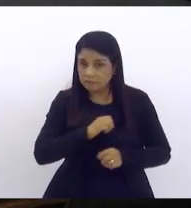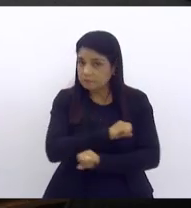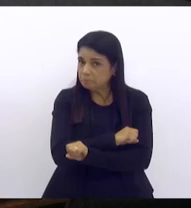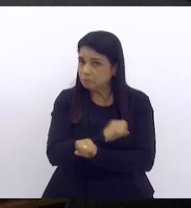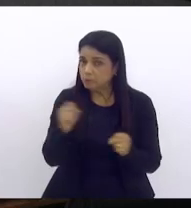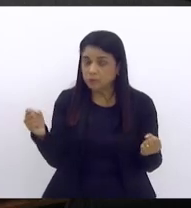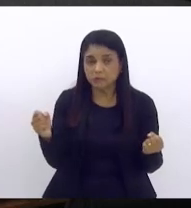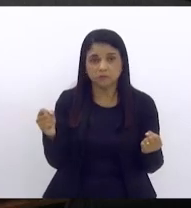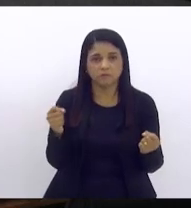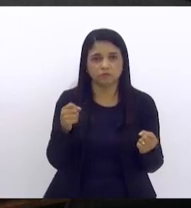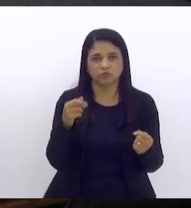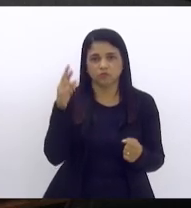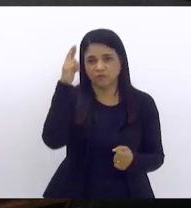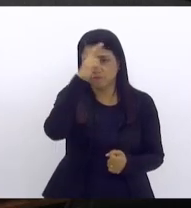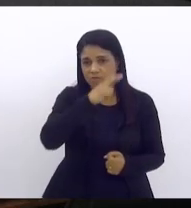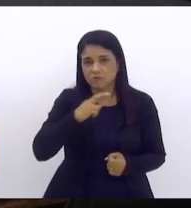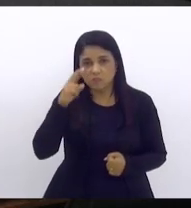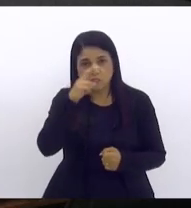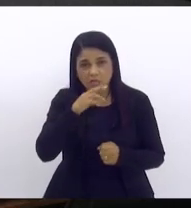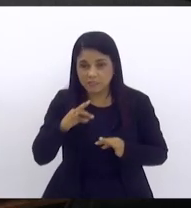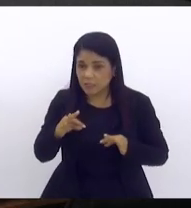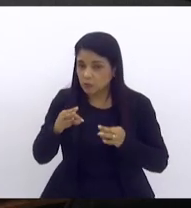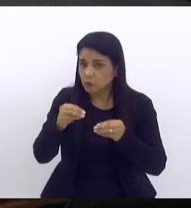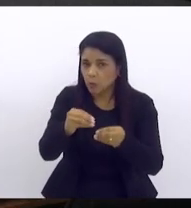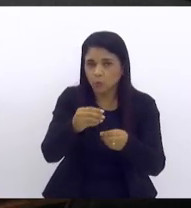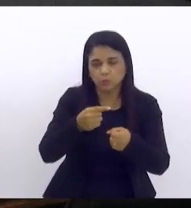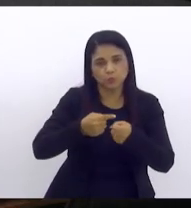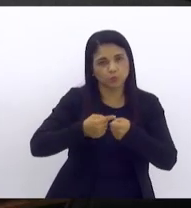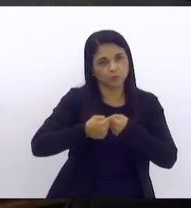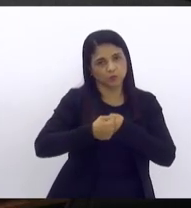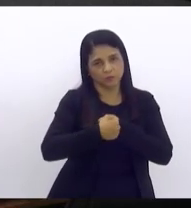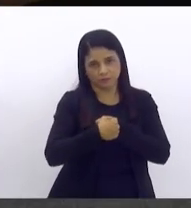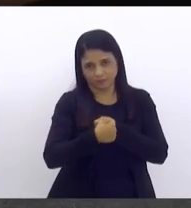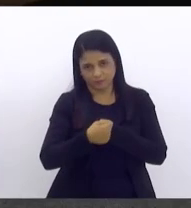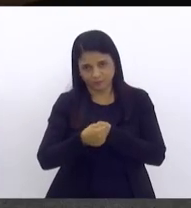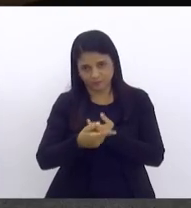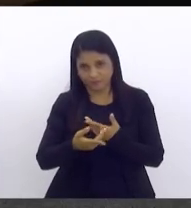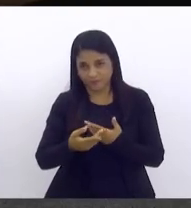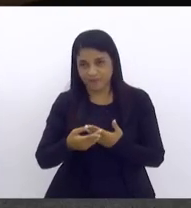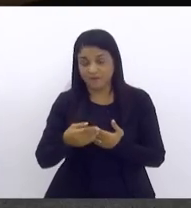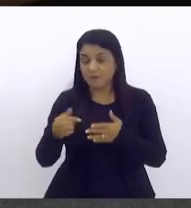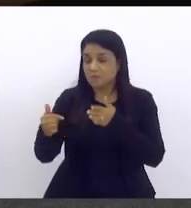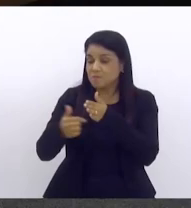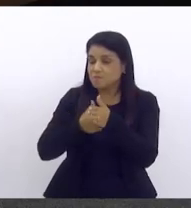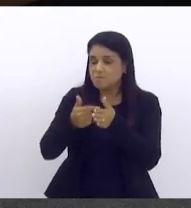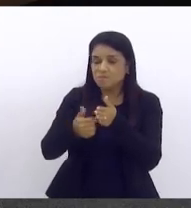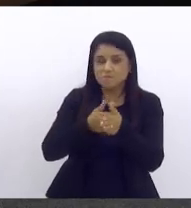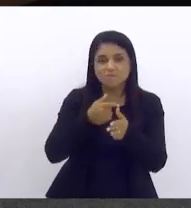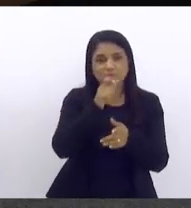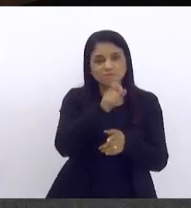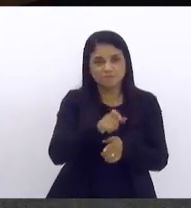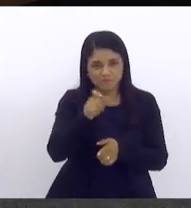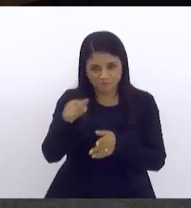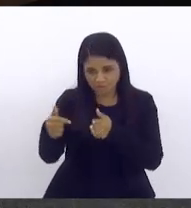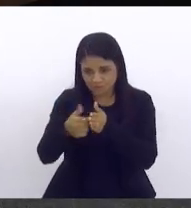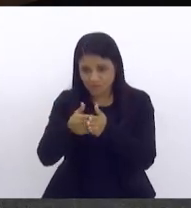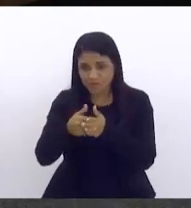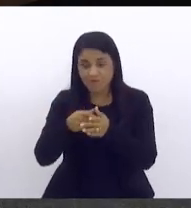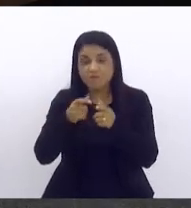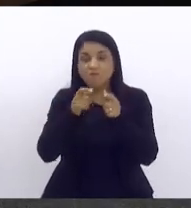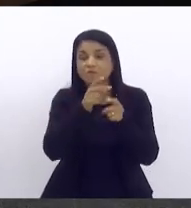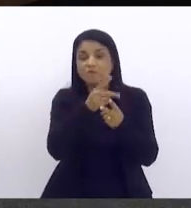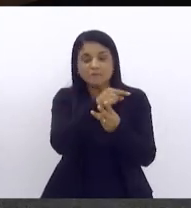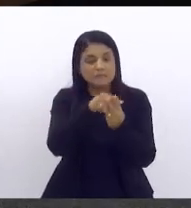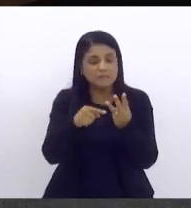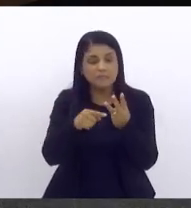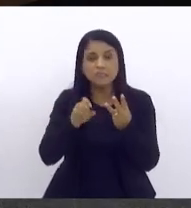impossível que nós estejamos em todo o Estado. Às vezes as pessoas até perguntam, por que vocês só vão